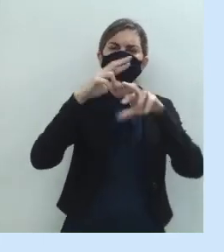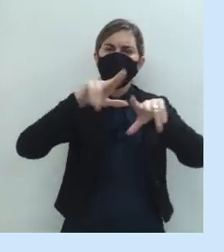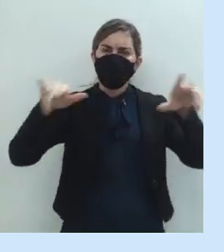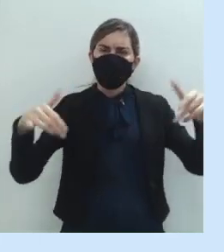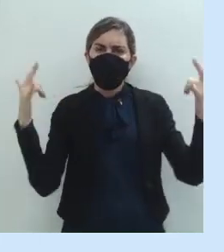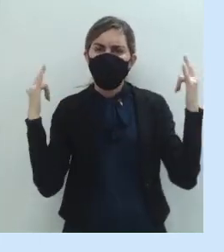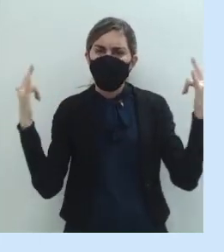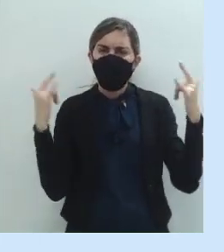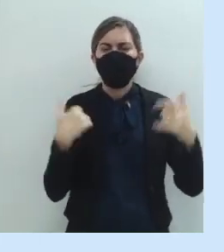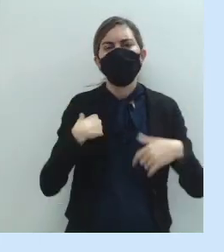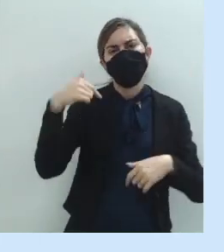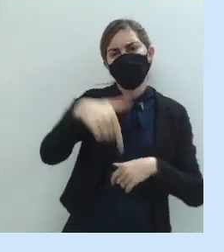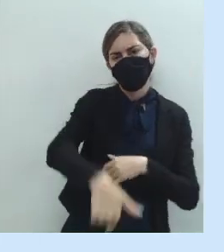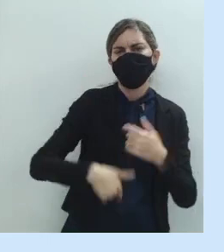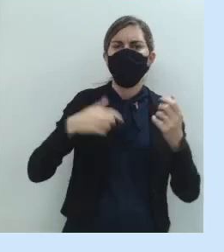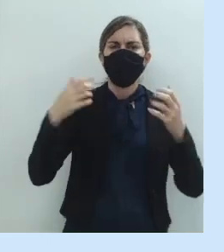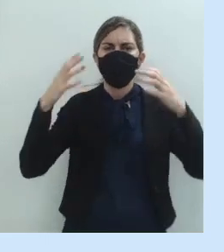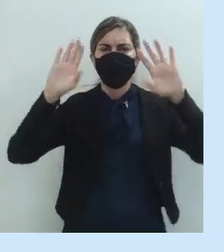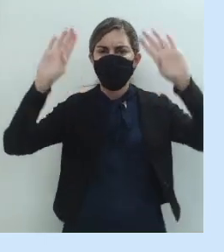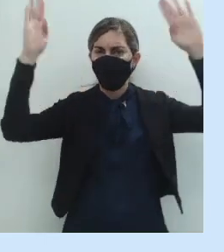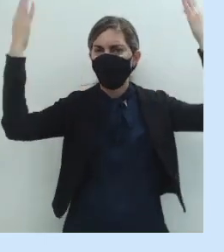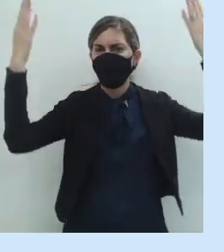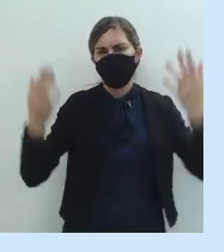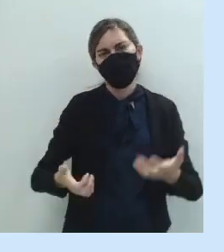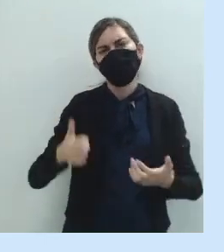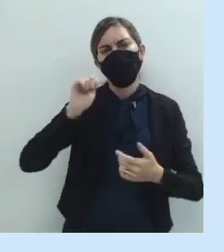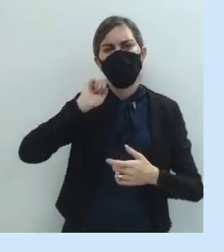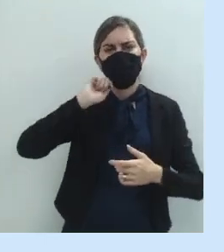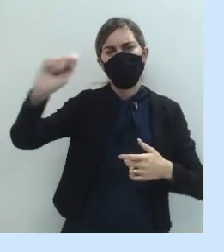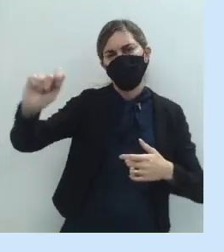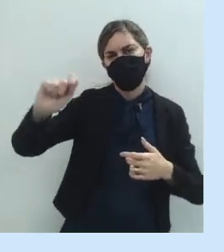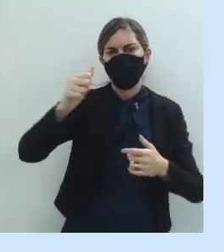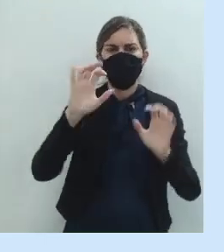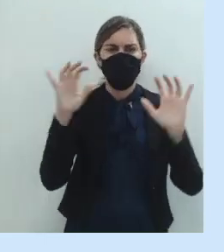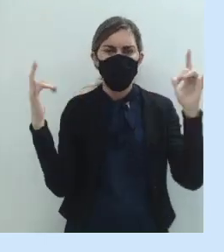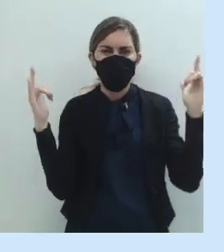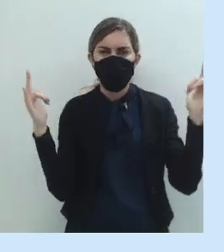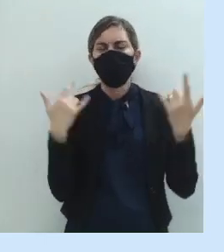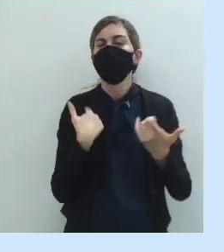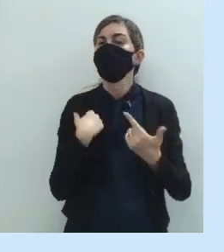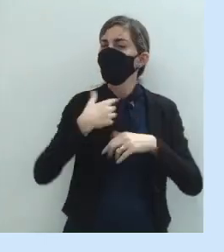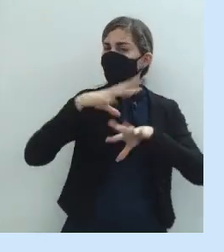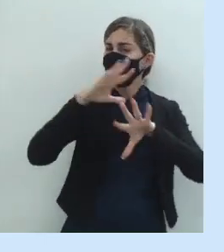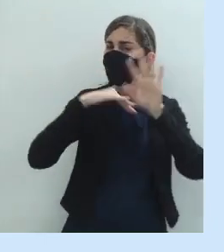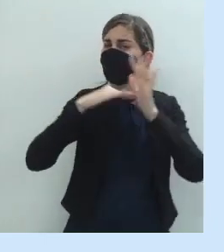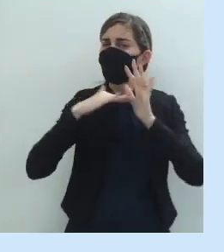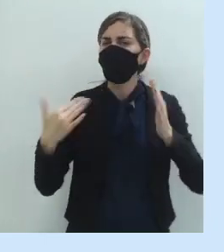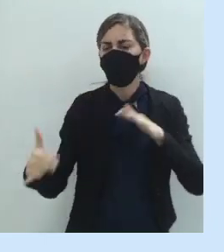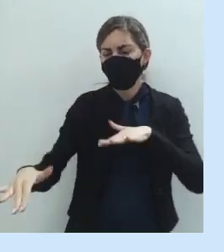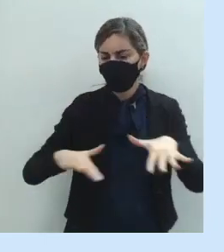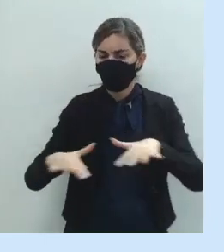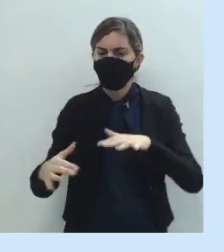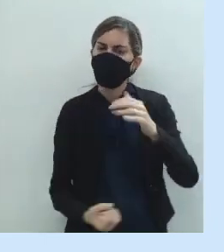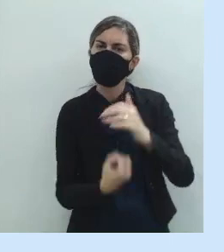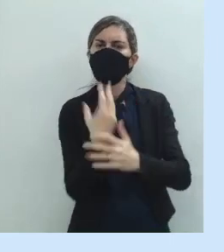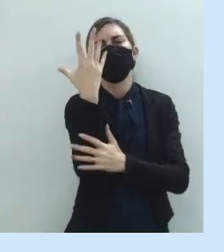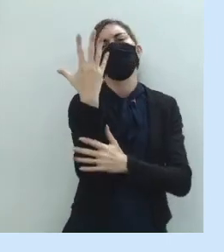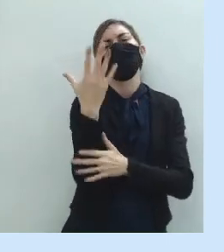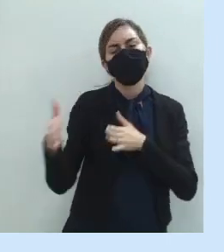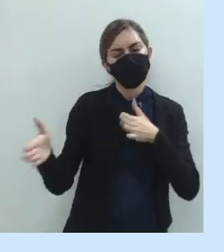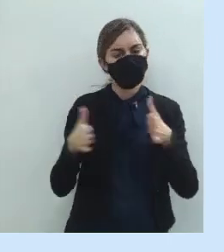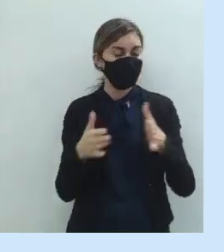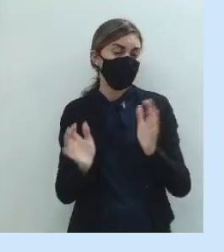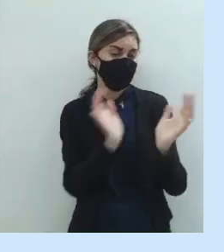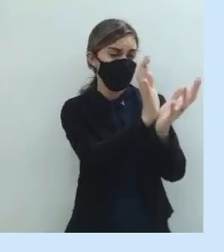rock aqui, eu já falei para vocês sobre o Abril para o Rock. Então, tudo isso eram movimentos que surgiram